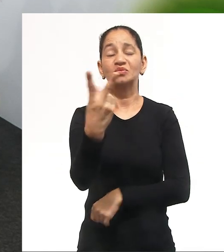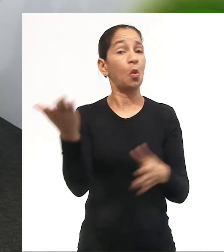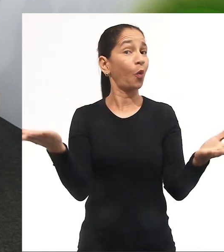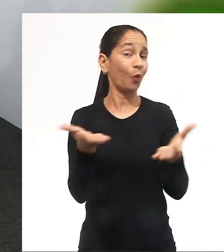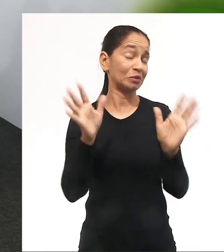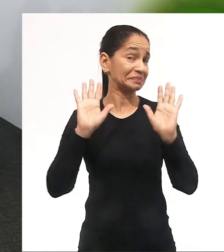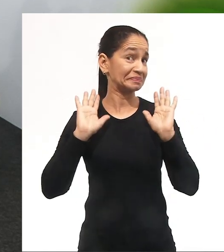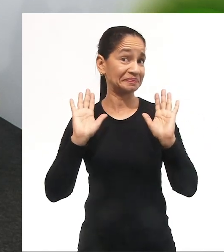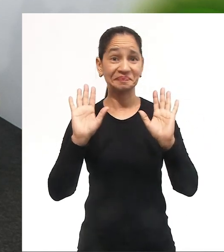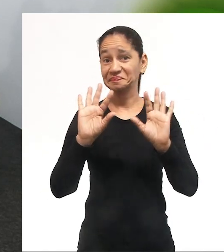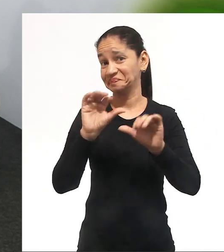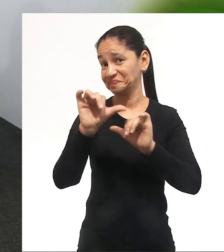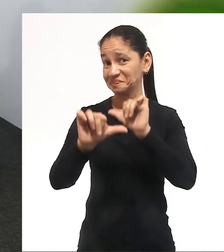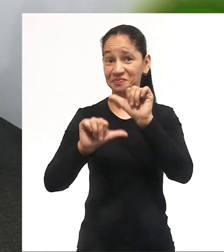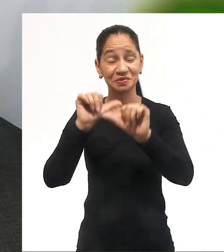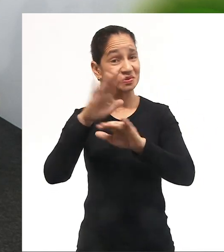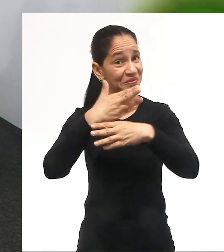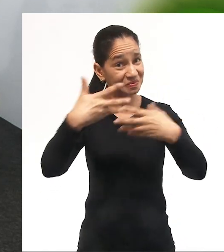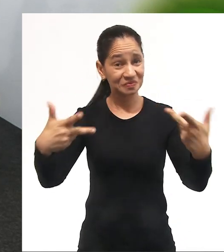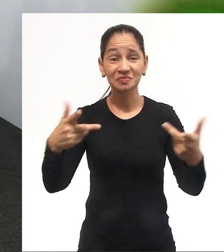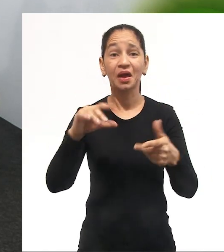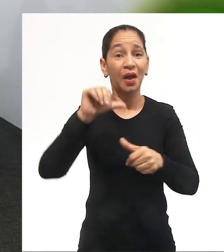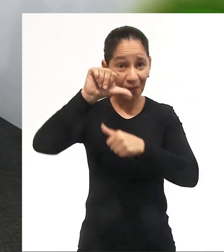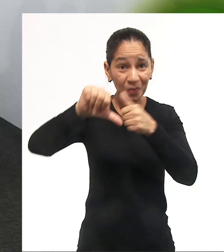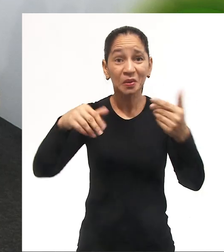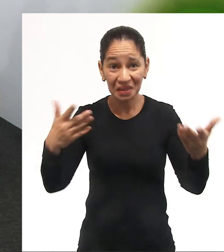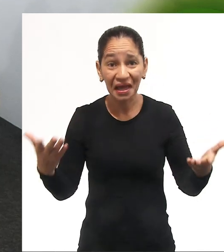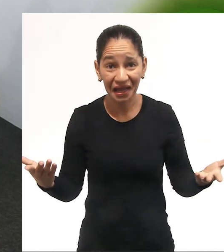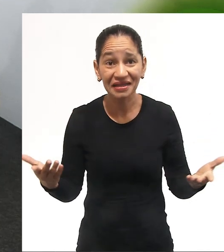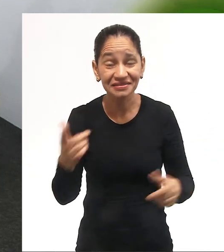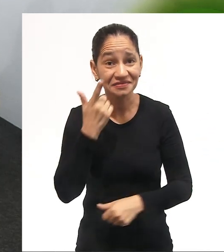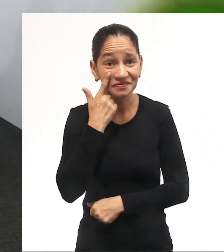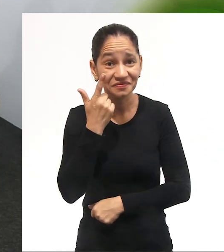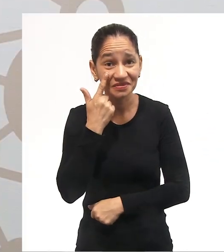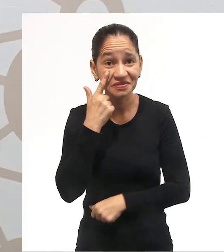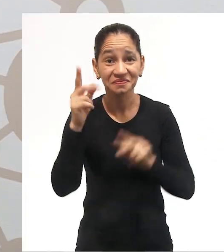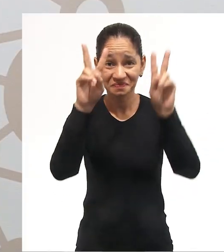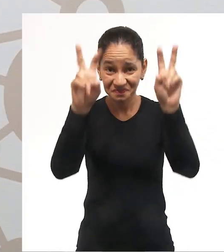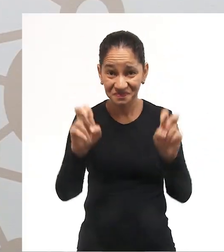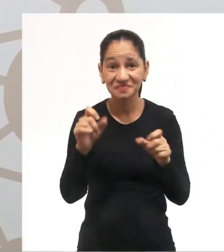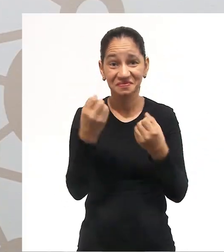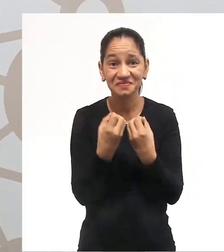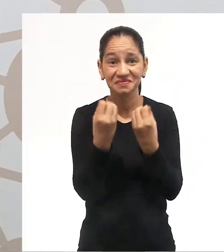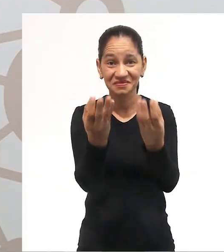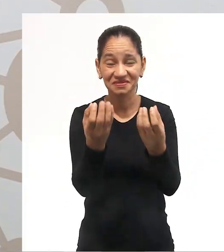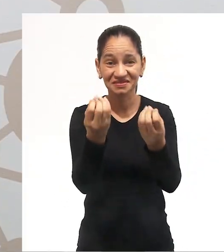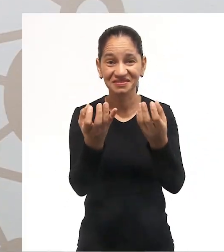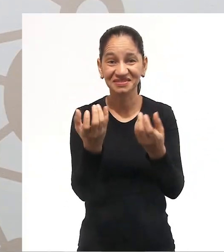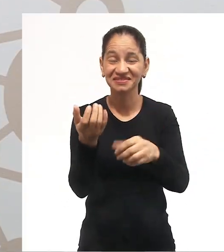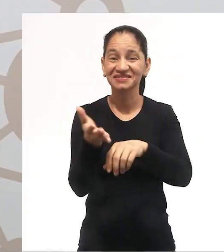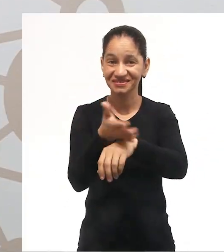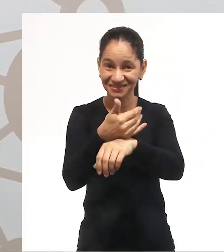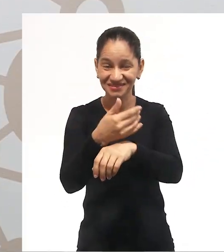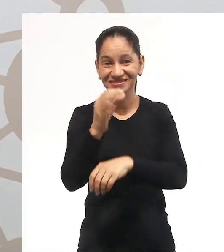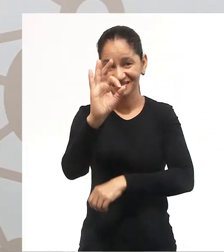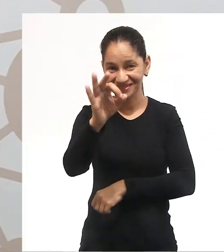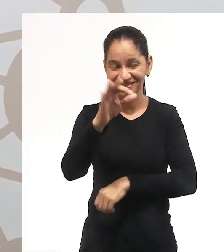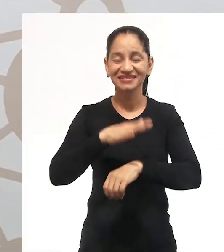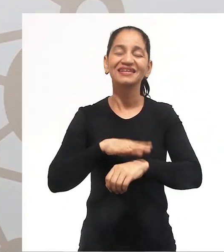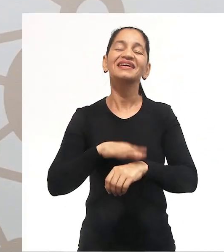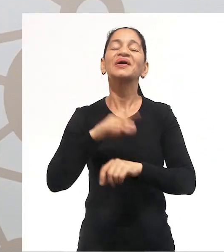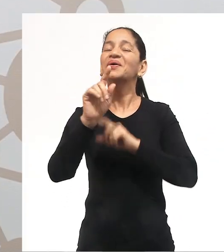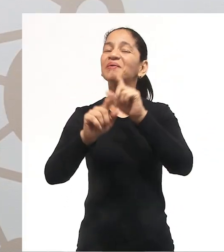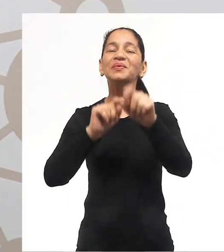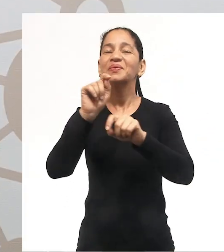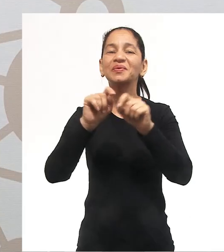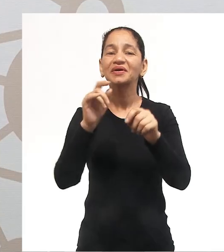gente? Práticas colaborativas em dupla, nós temos uma parte no Drive, só para dizer para vocês. Então,